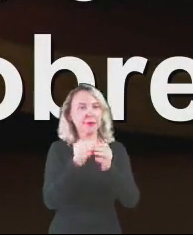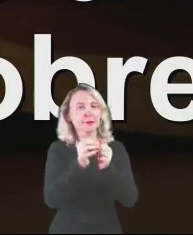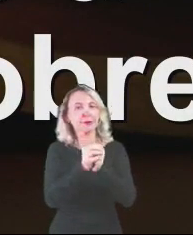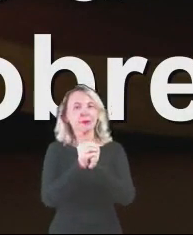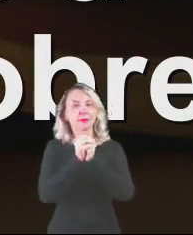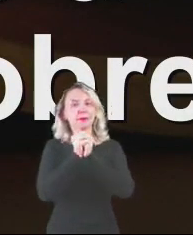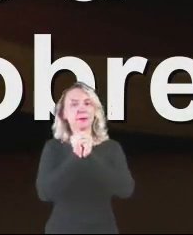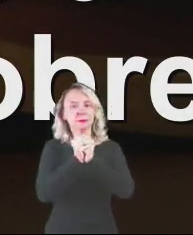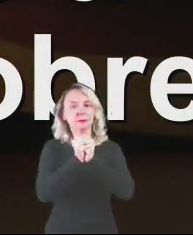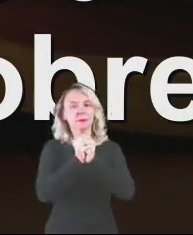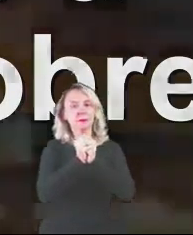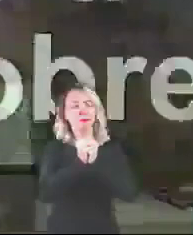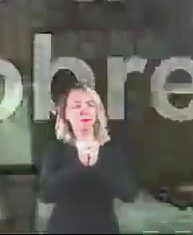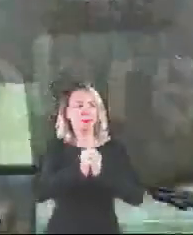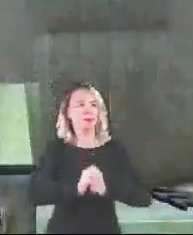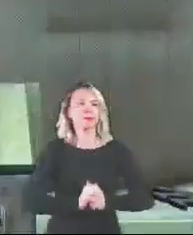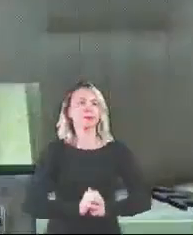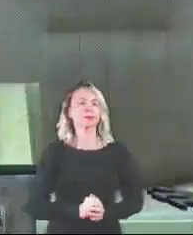isso?